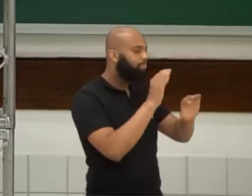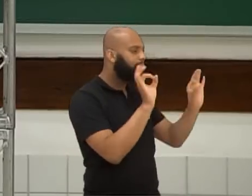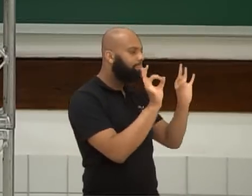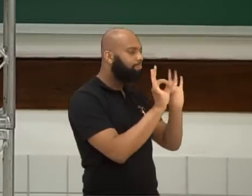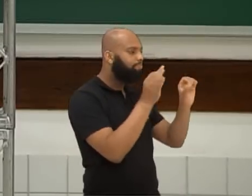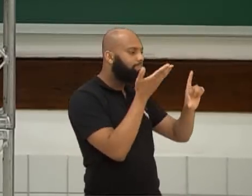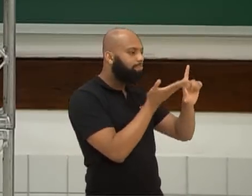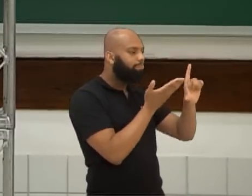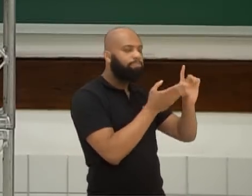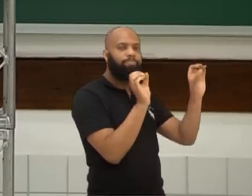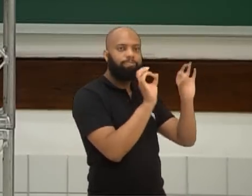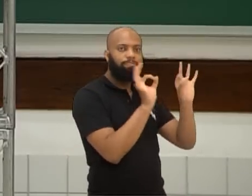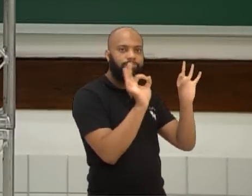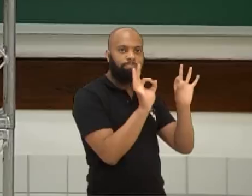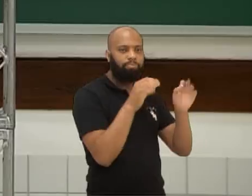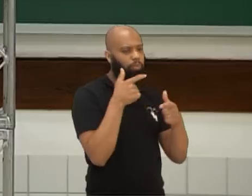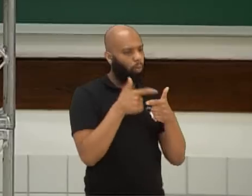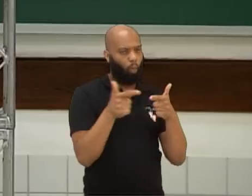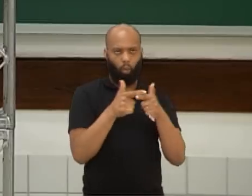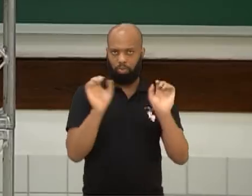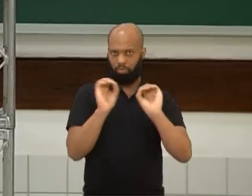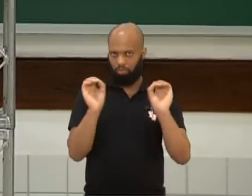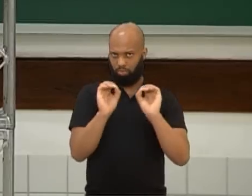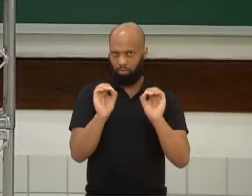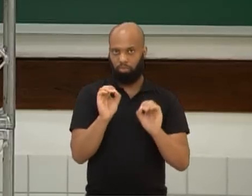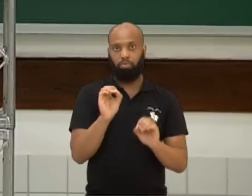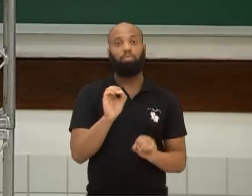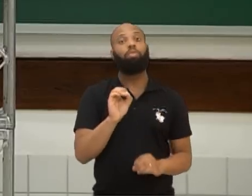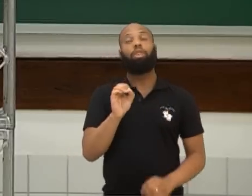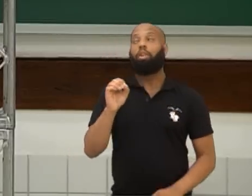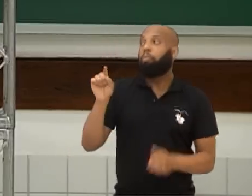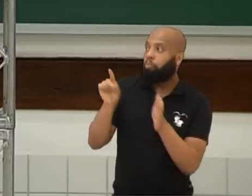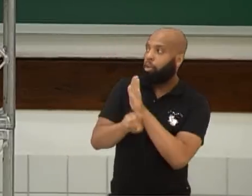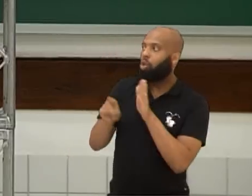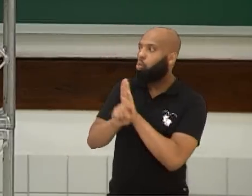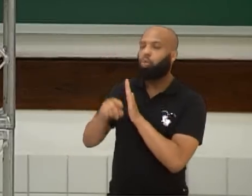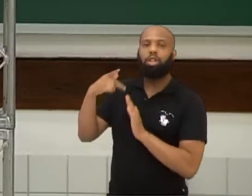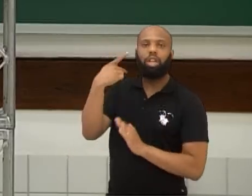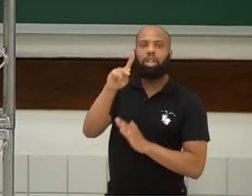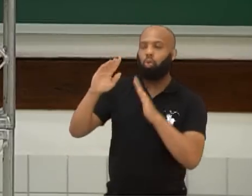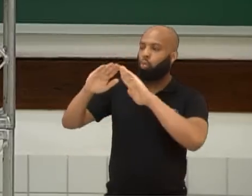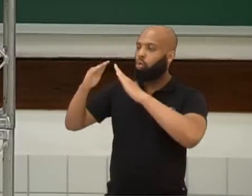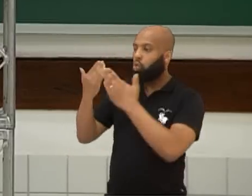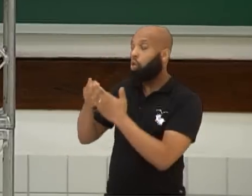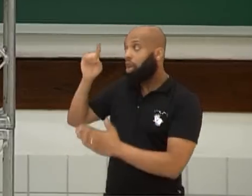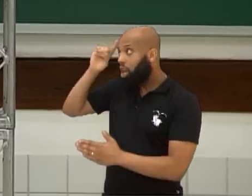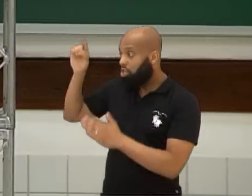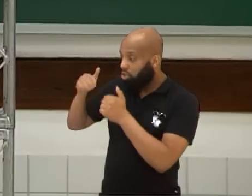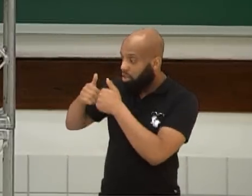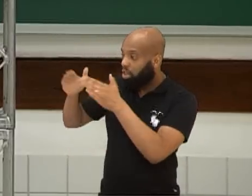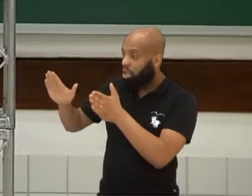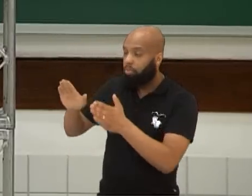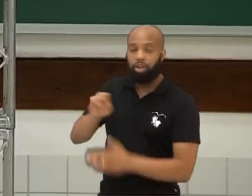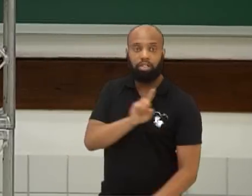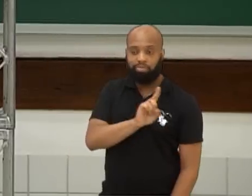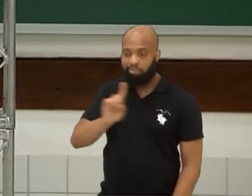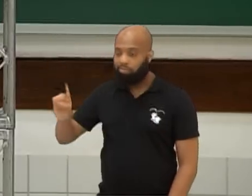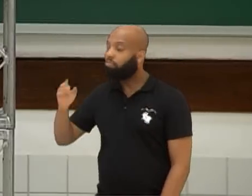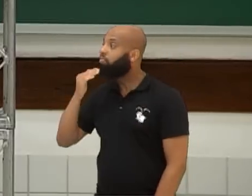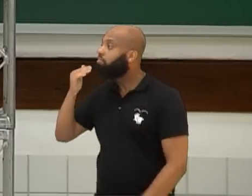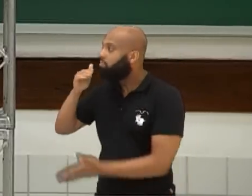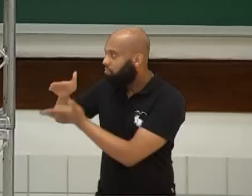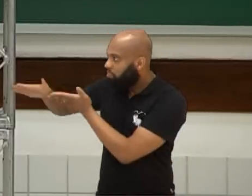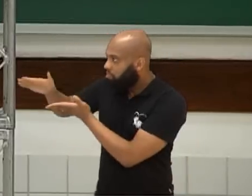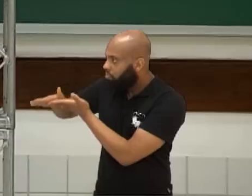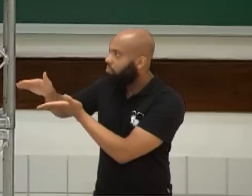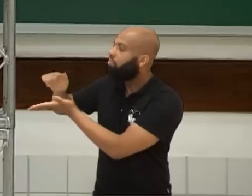1, não tem problema. Veja na sua escola qual o dia que ela está aberta para você ir buscar as suas atividades. E claro, gente, tem que